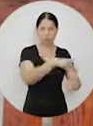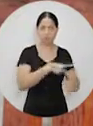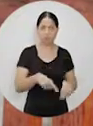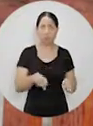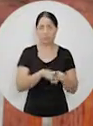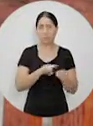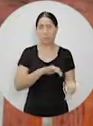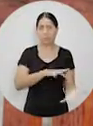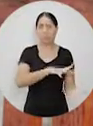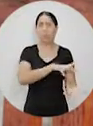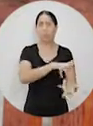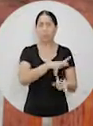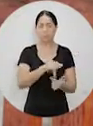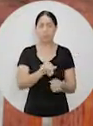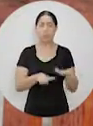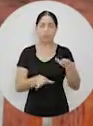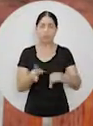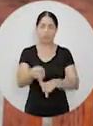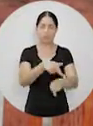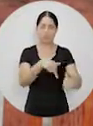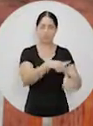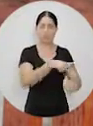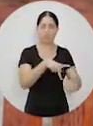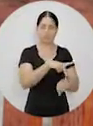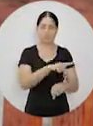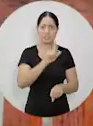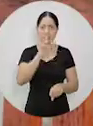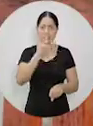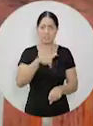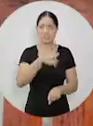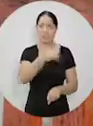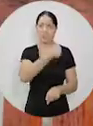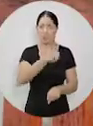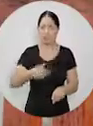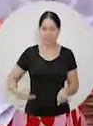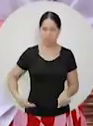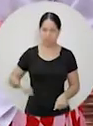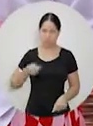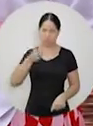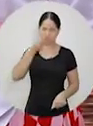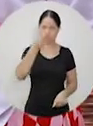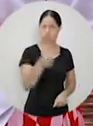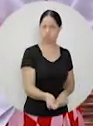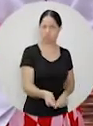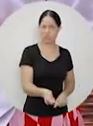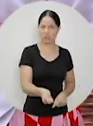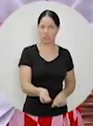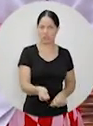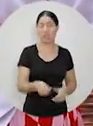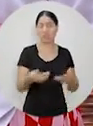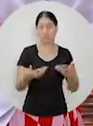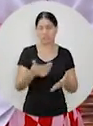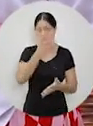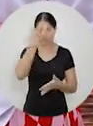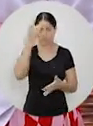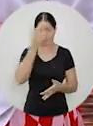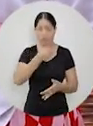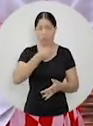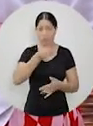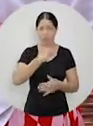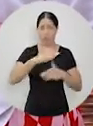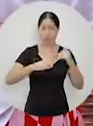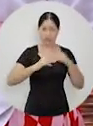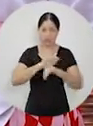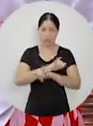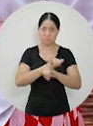mundo, principalmente países que elegeram governos com viés autoritário. Então, os jornalistas estão sendo